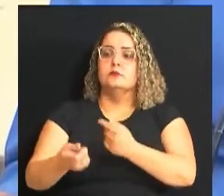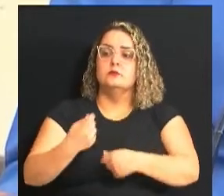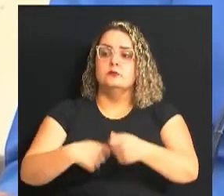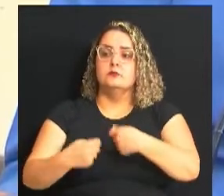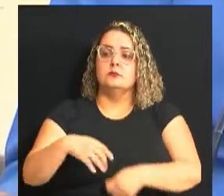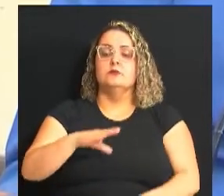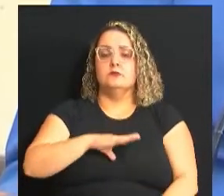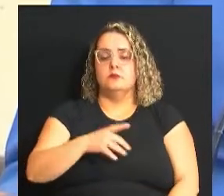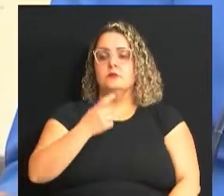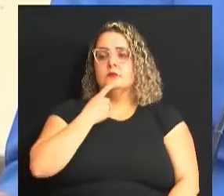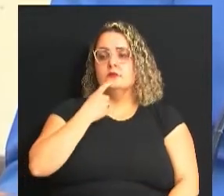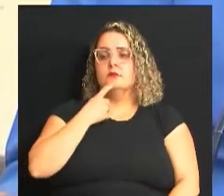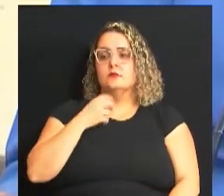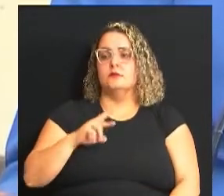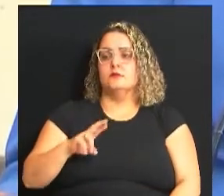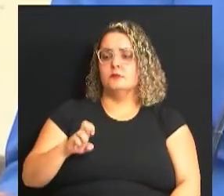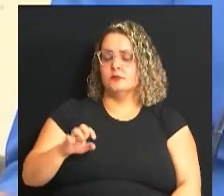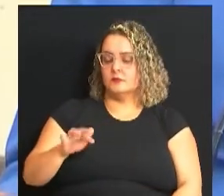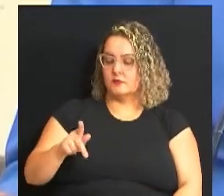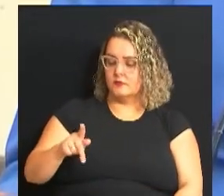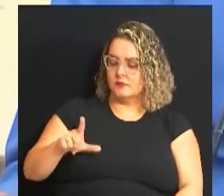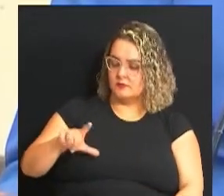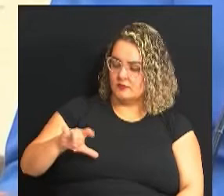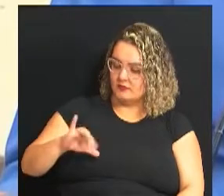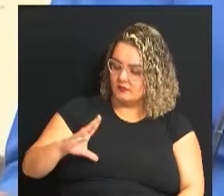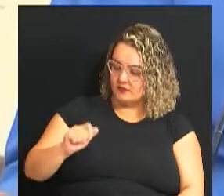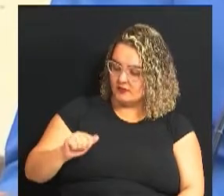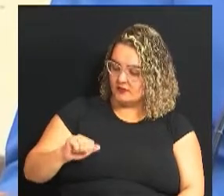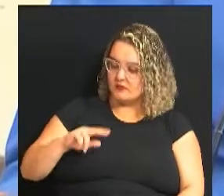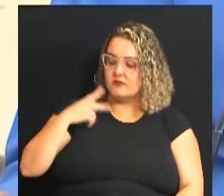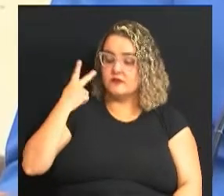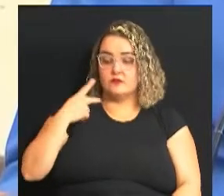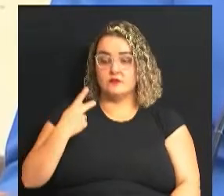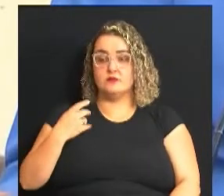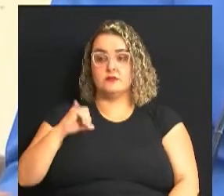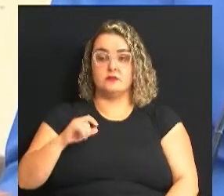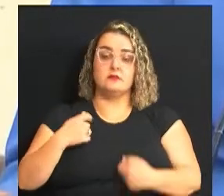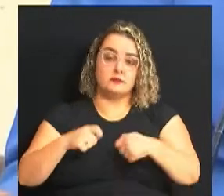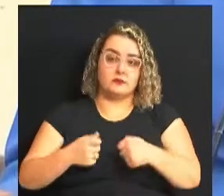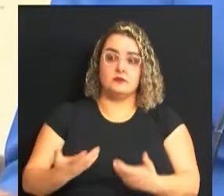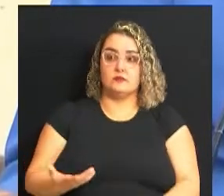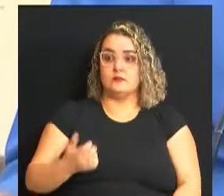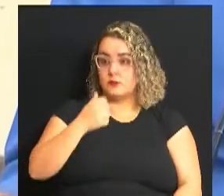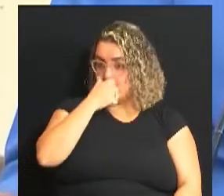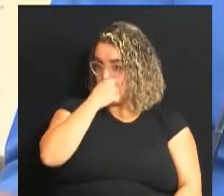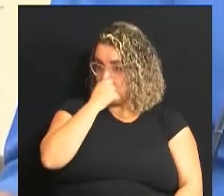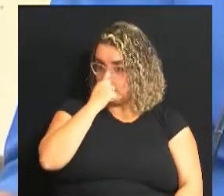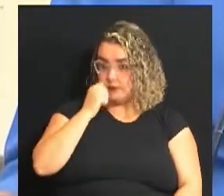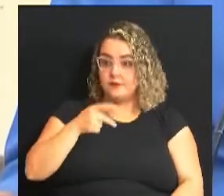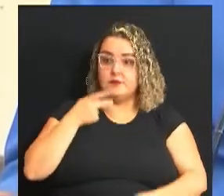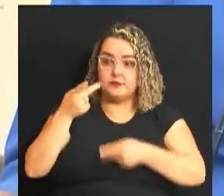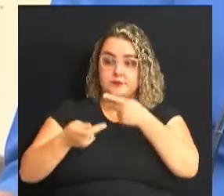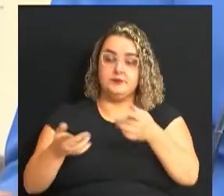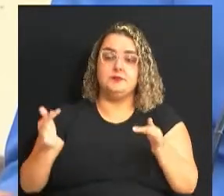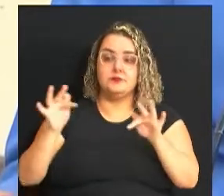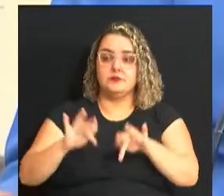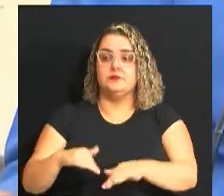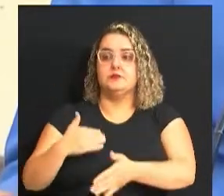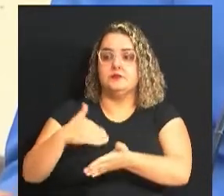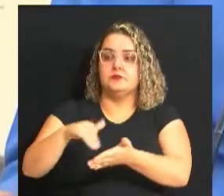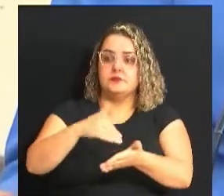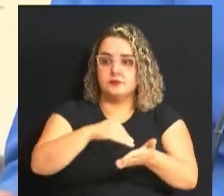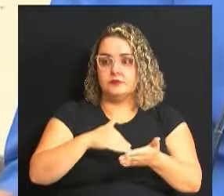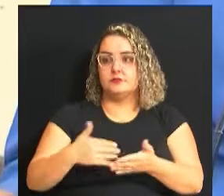municipal e a réplica dos vereadores, se for o caso, e a necessidade de considerações finais, o secretário,